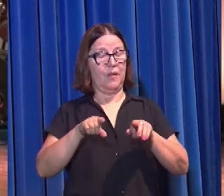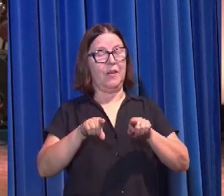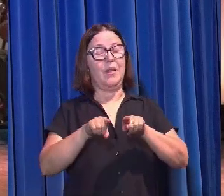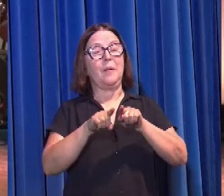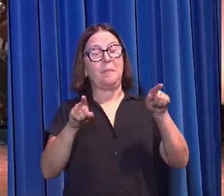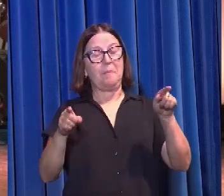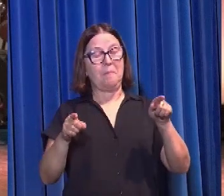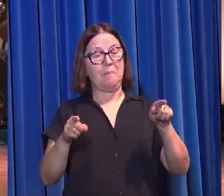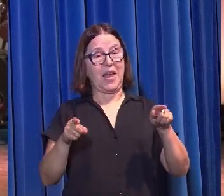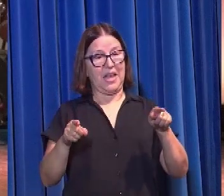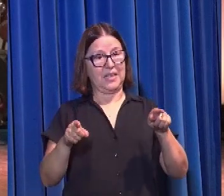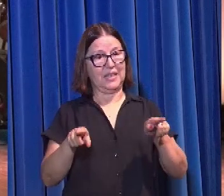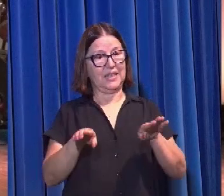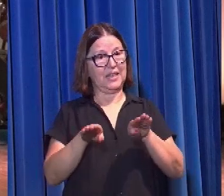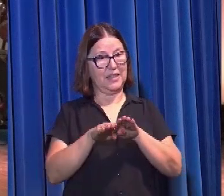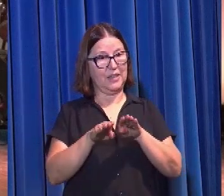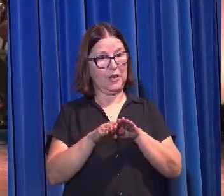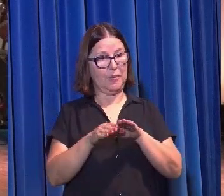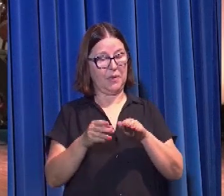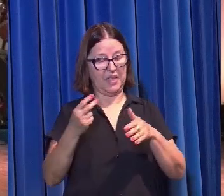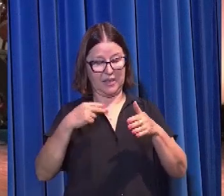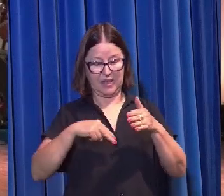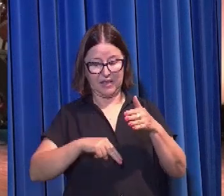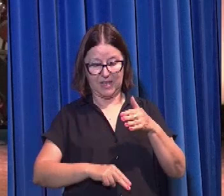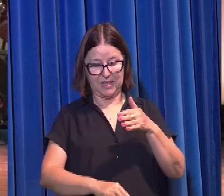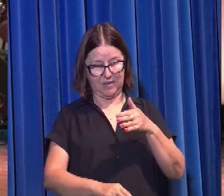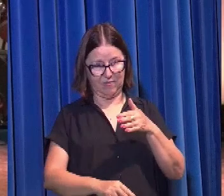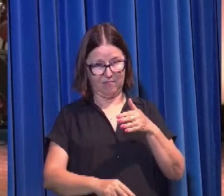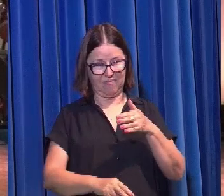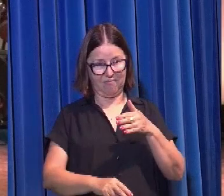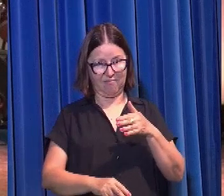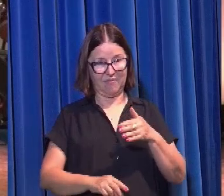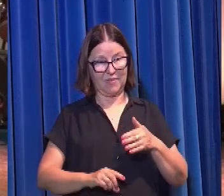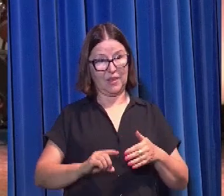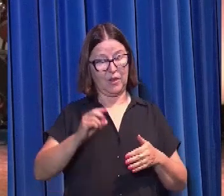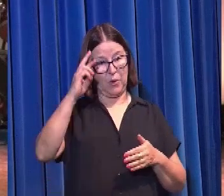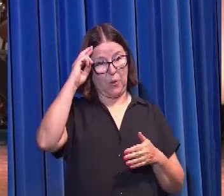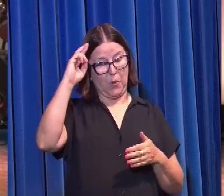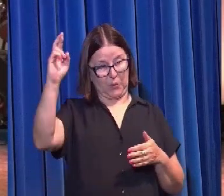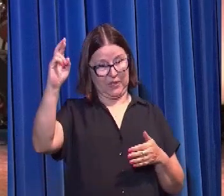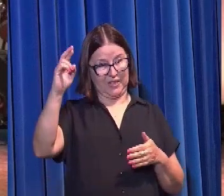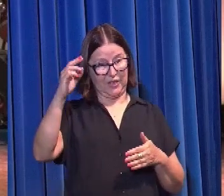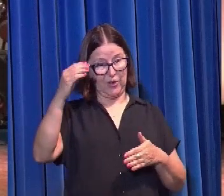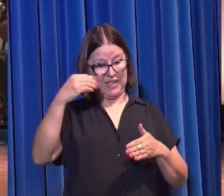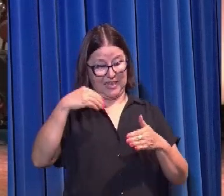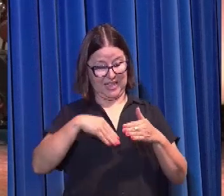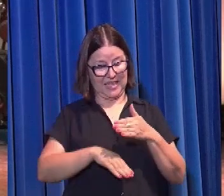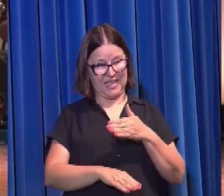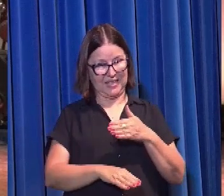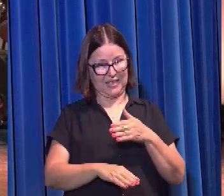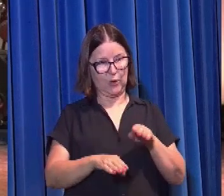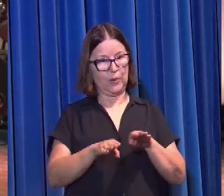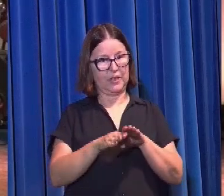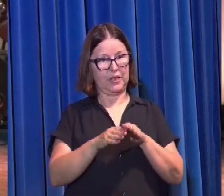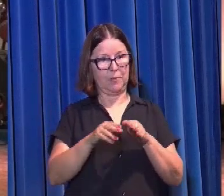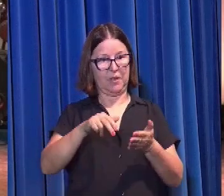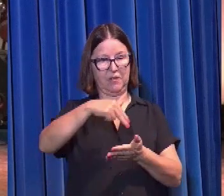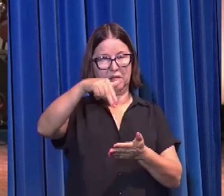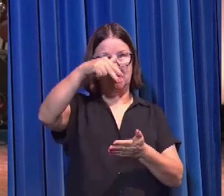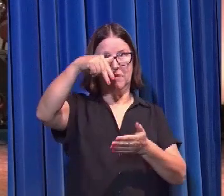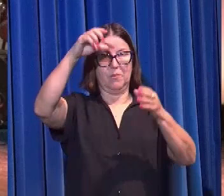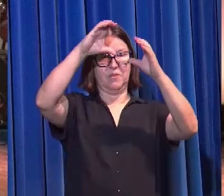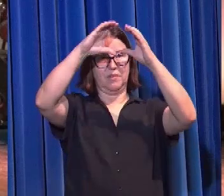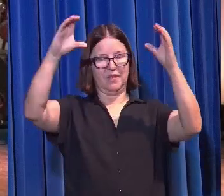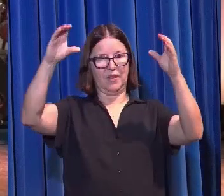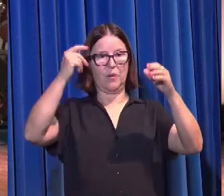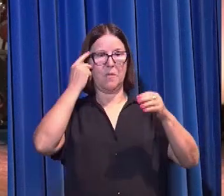terra? Aquele que desceu é também o mesmo que subiu acima de todos os céus, para encher todas